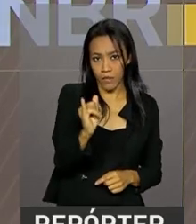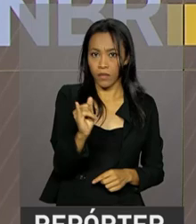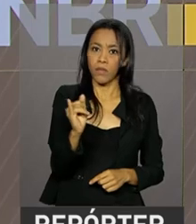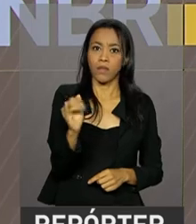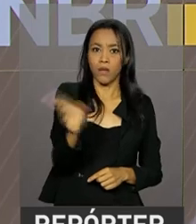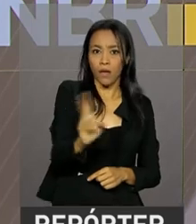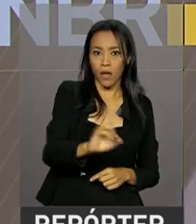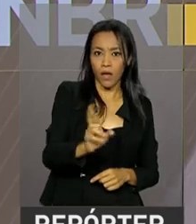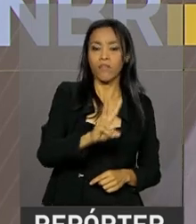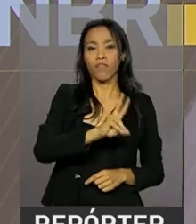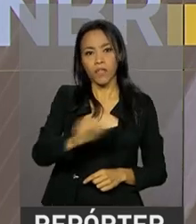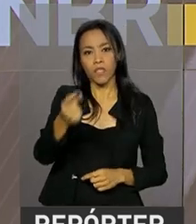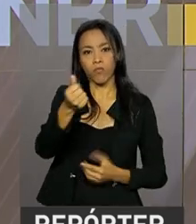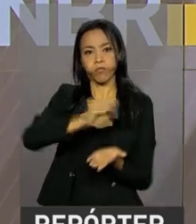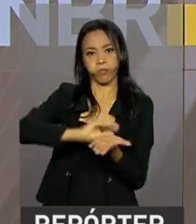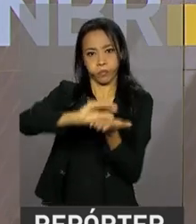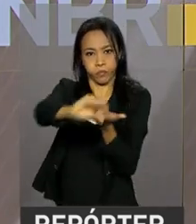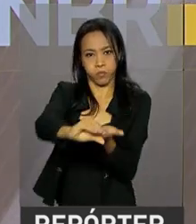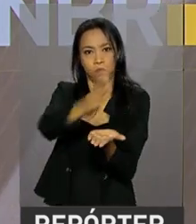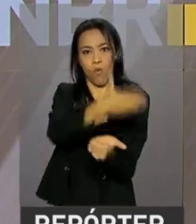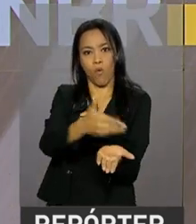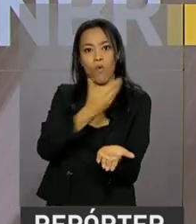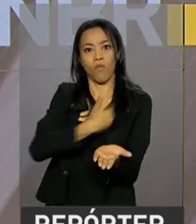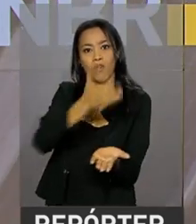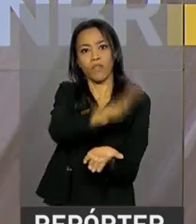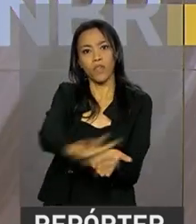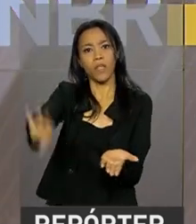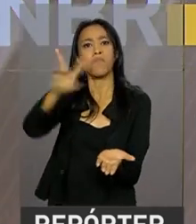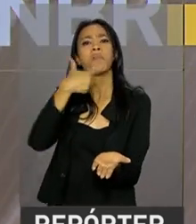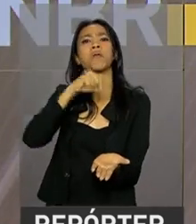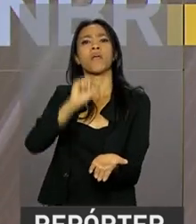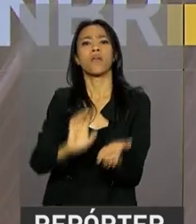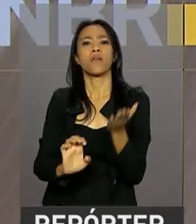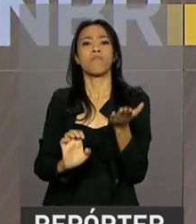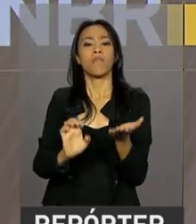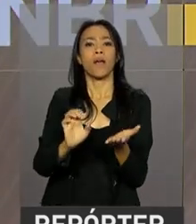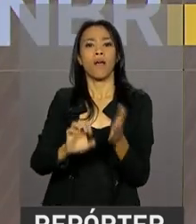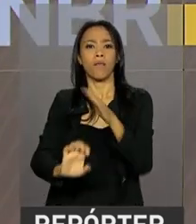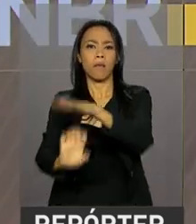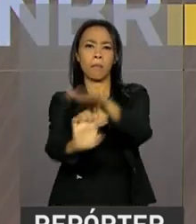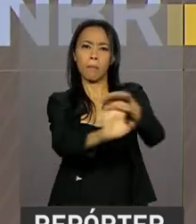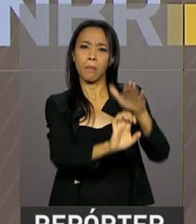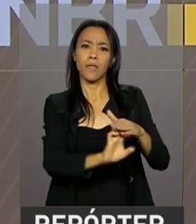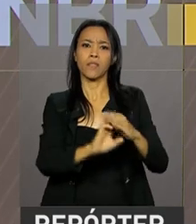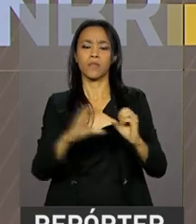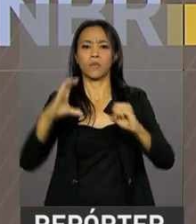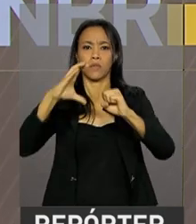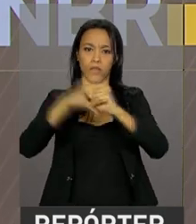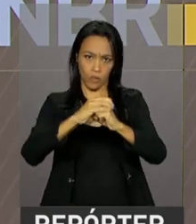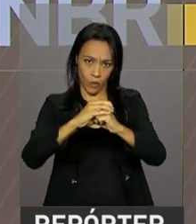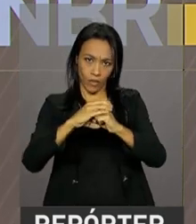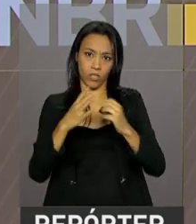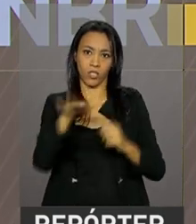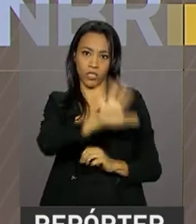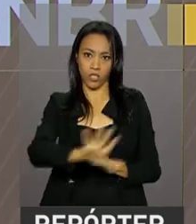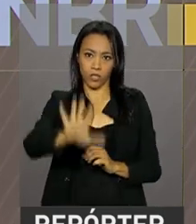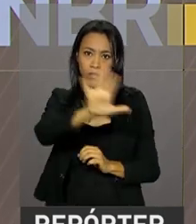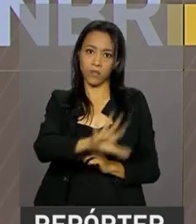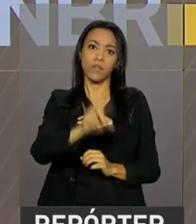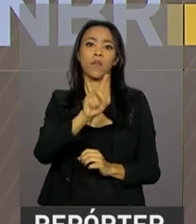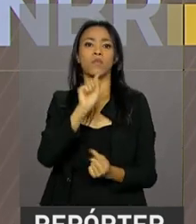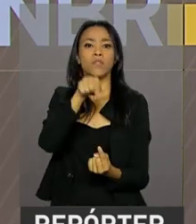disponibilizados pelo Governo Federal para empreendedores no centrooeste esse dinheiro vai contribuir para a geração de